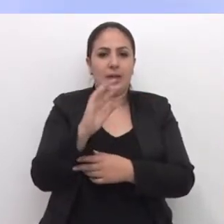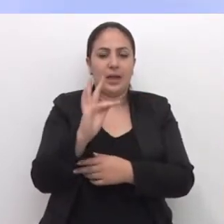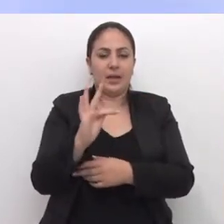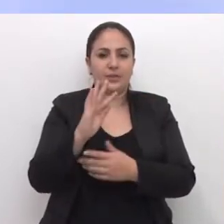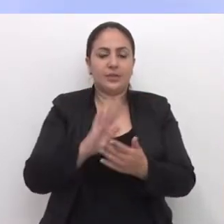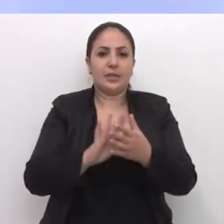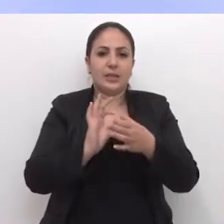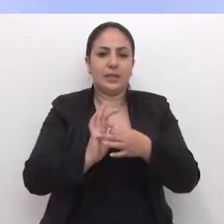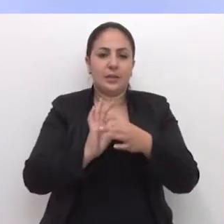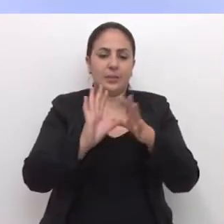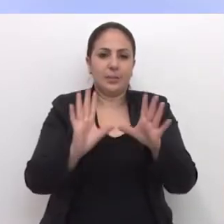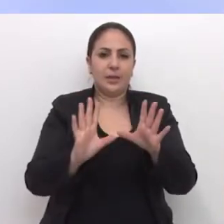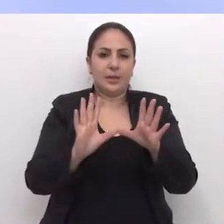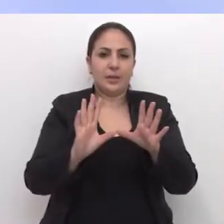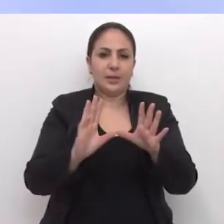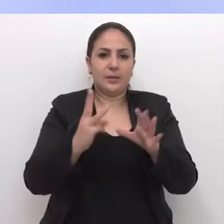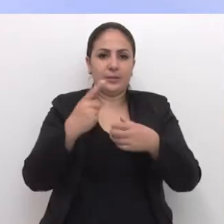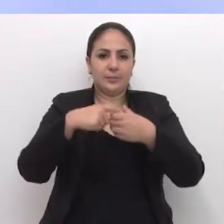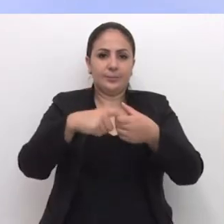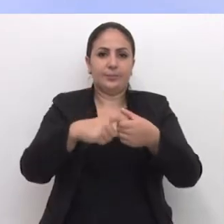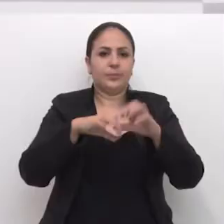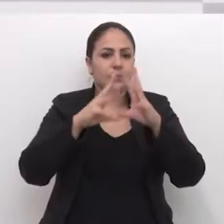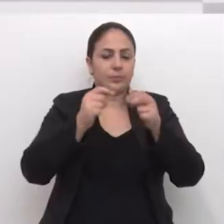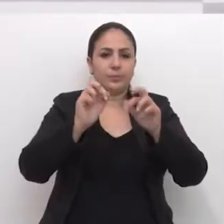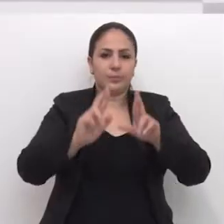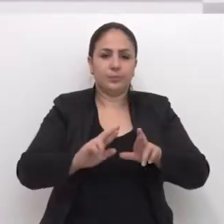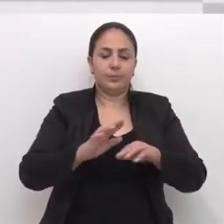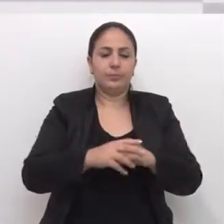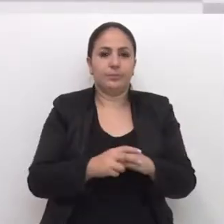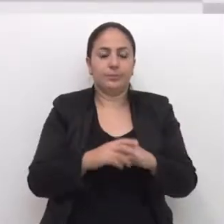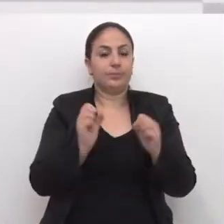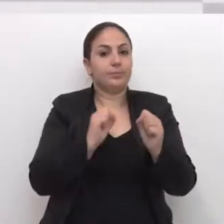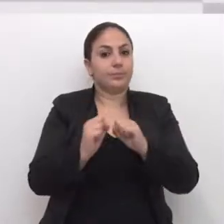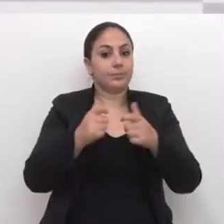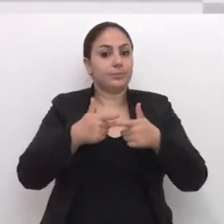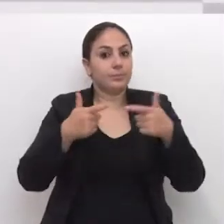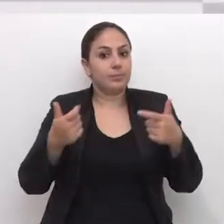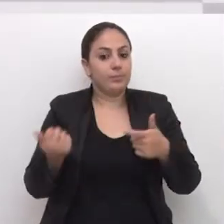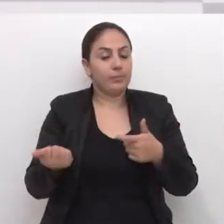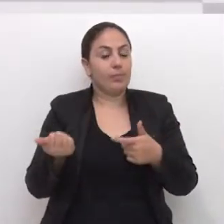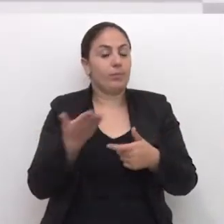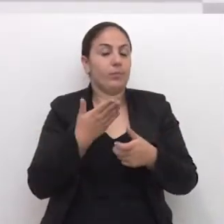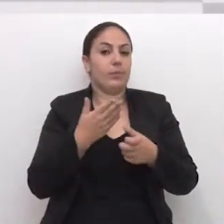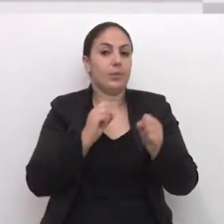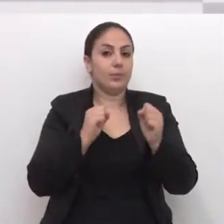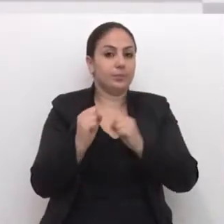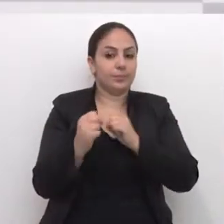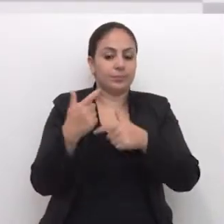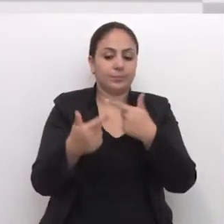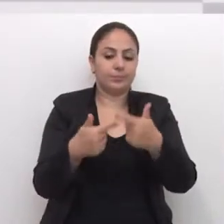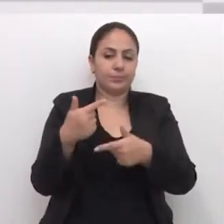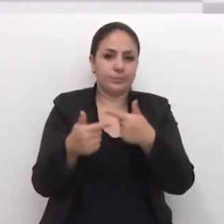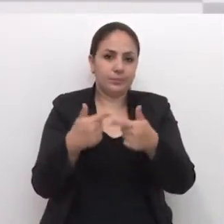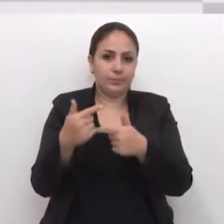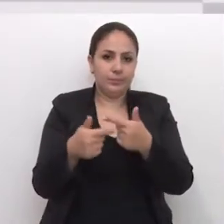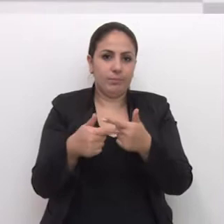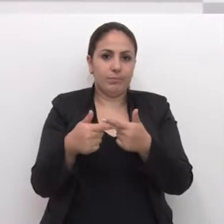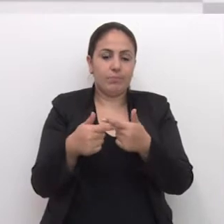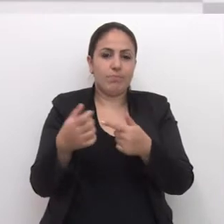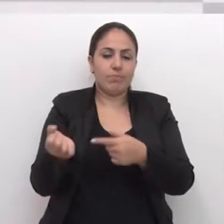autoriza a terceirização em todos os setores. Te dá uma possibilidade maior de novas possibilidades de